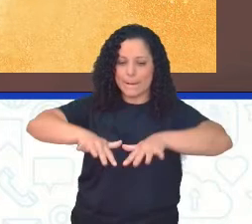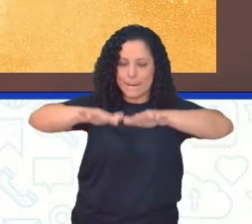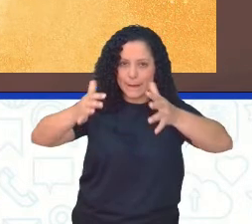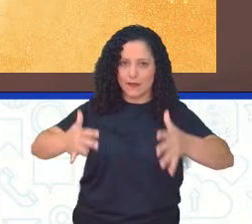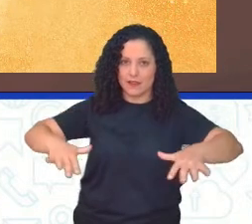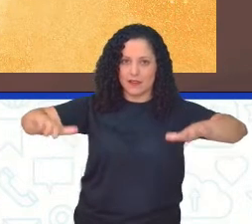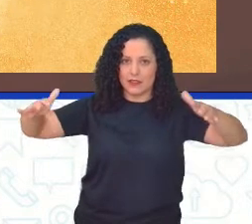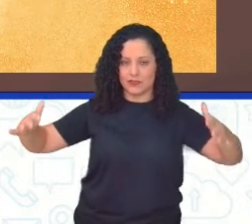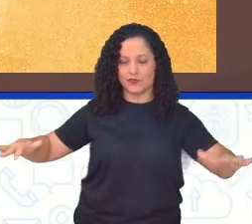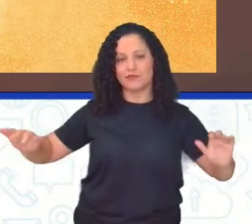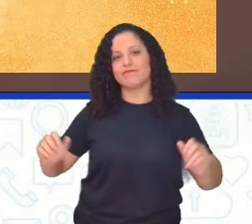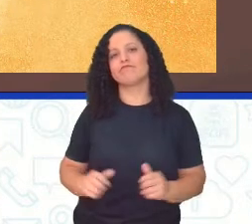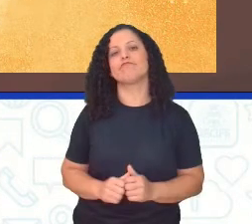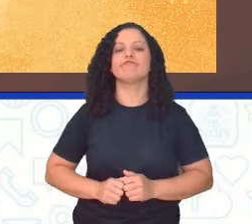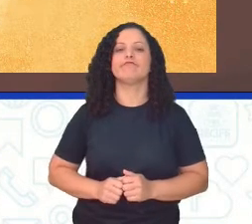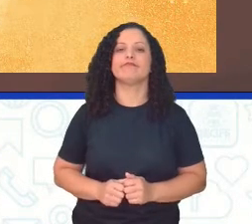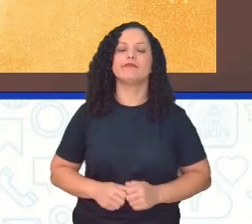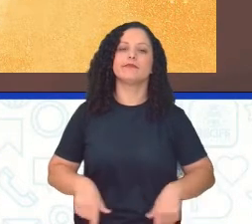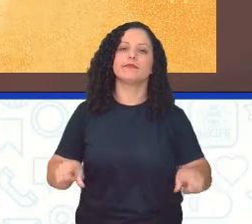nós falamos também